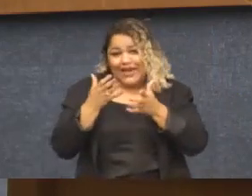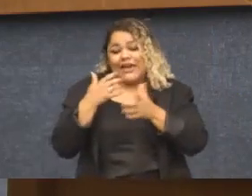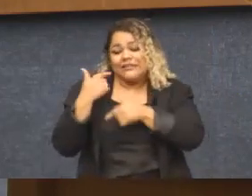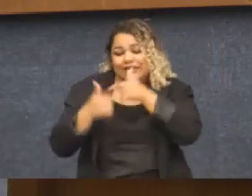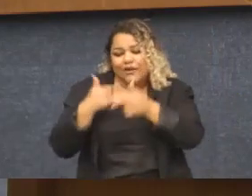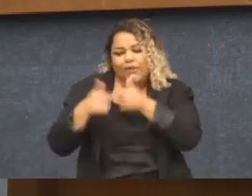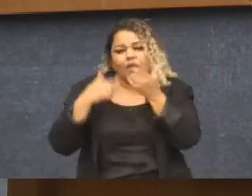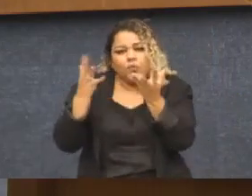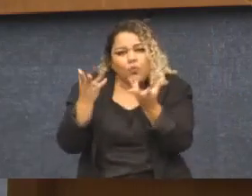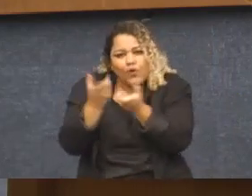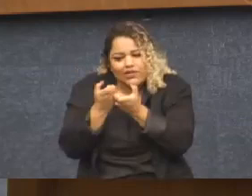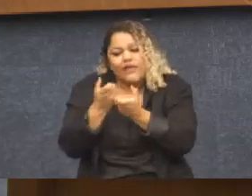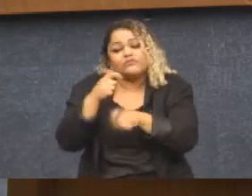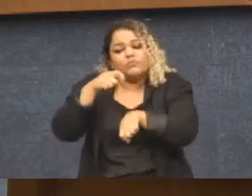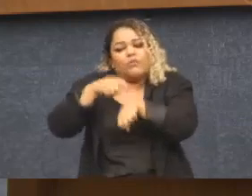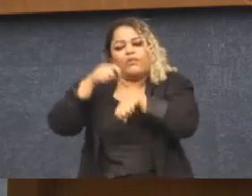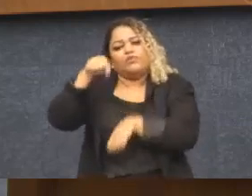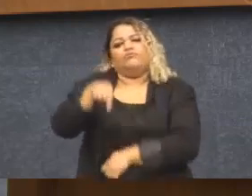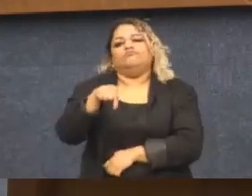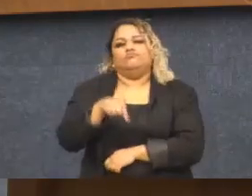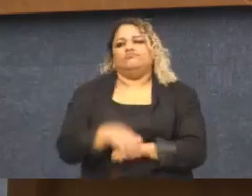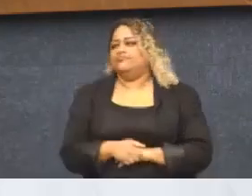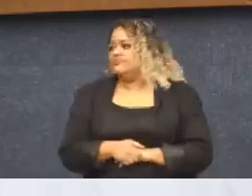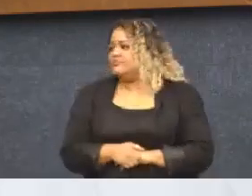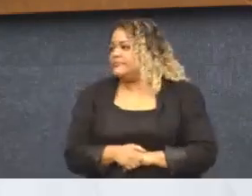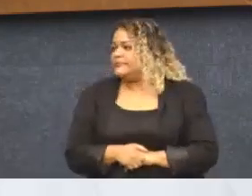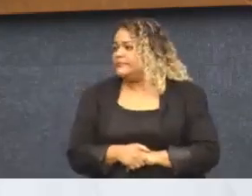de qualidade, o momento é esse.